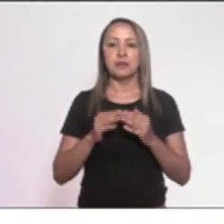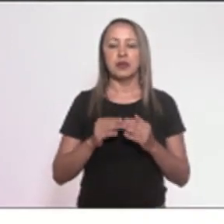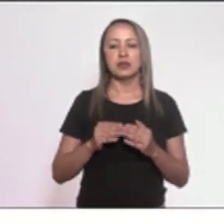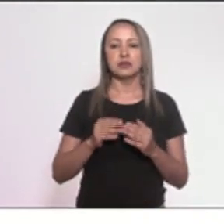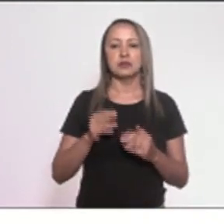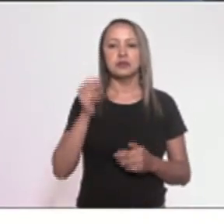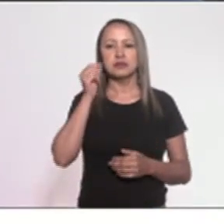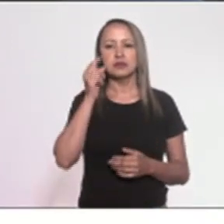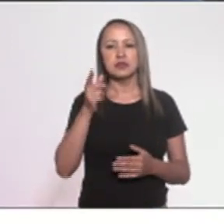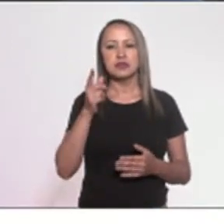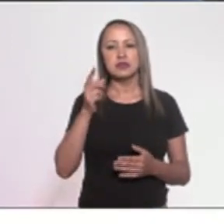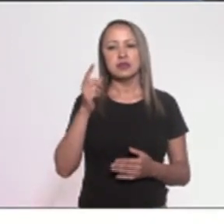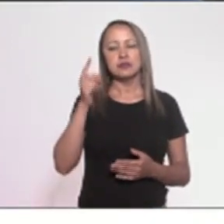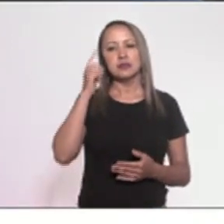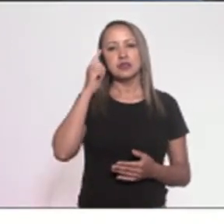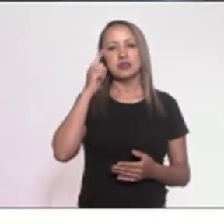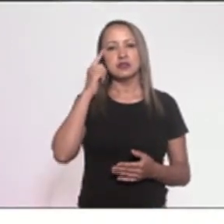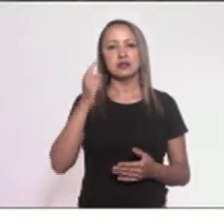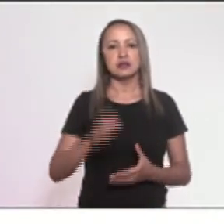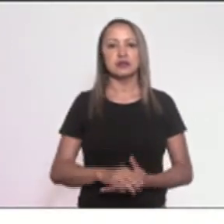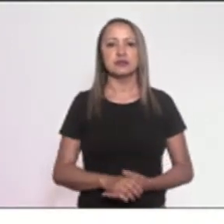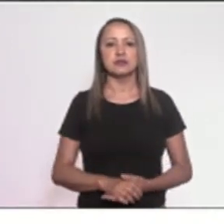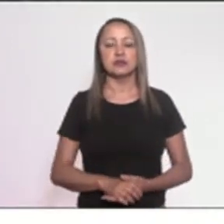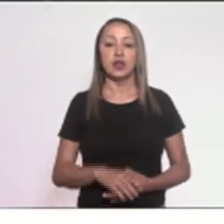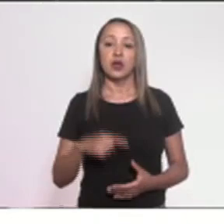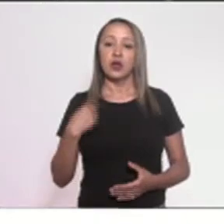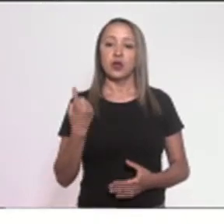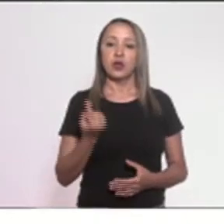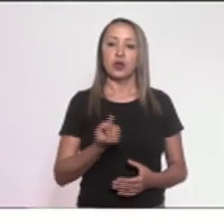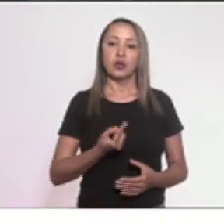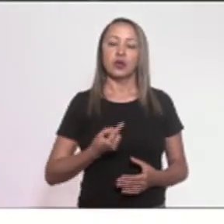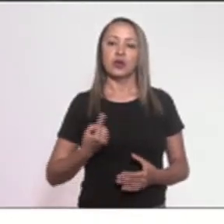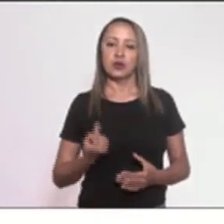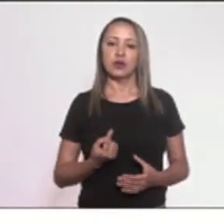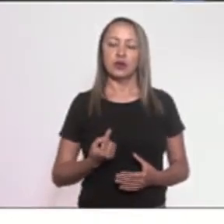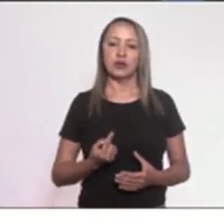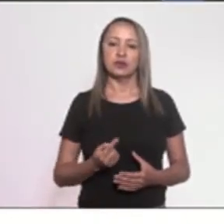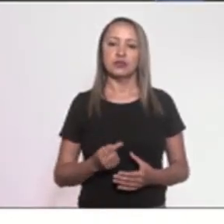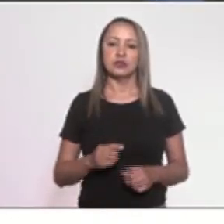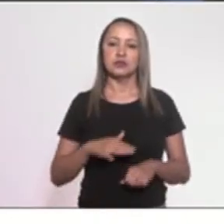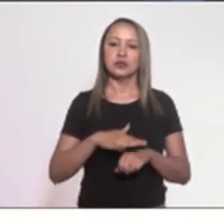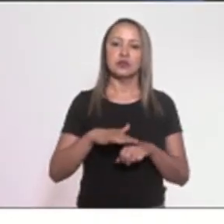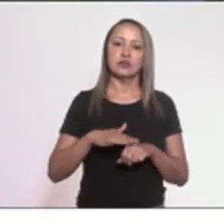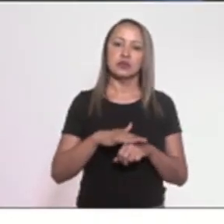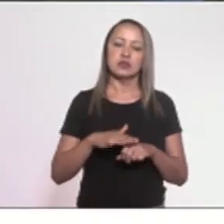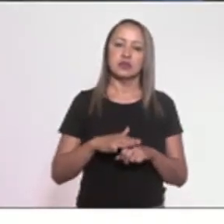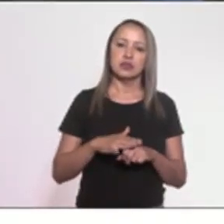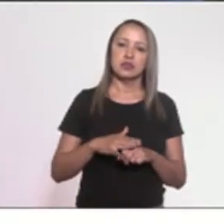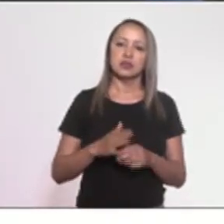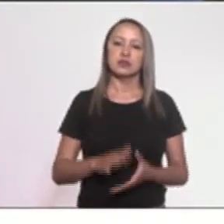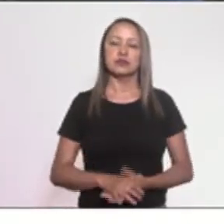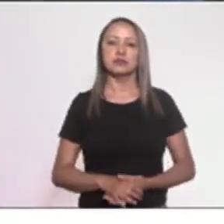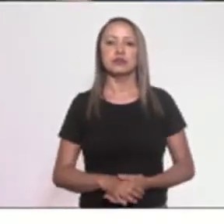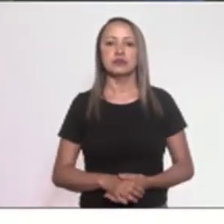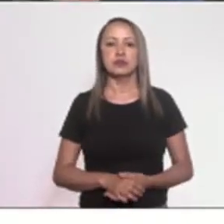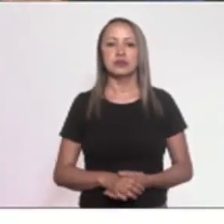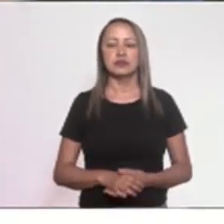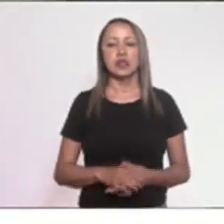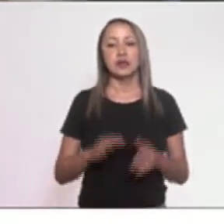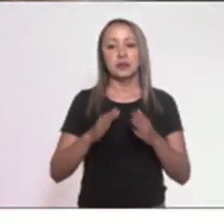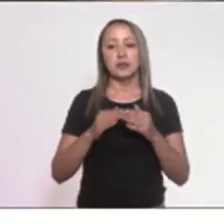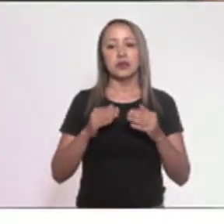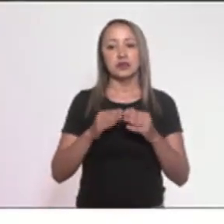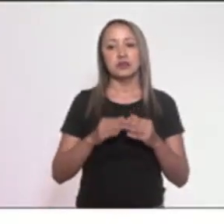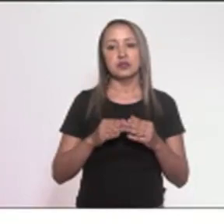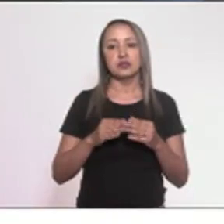que realmente é relevante. Nós, das bancadas de oposição, estávamos reivindicando que Vossa Excelência desse uma sala